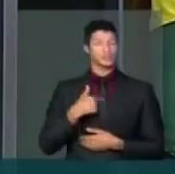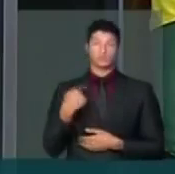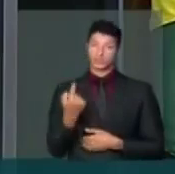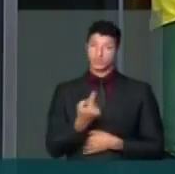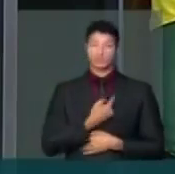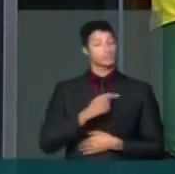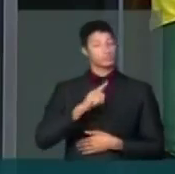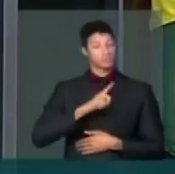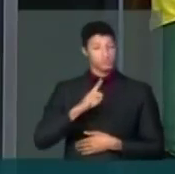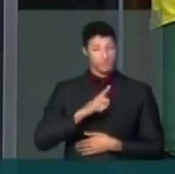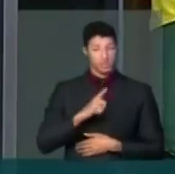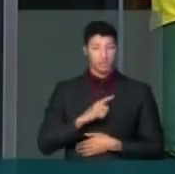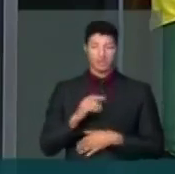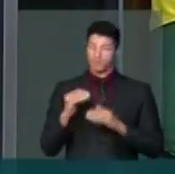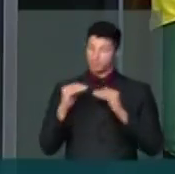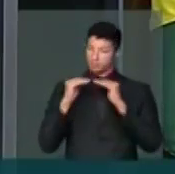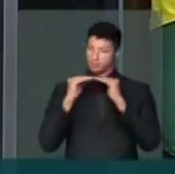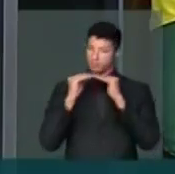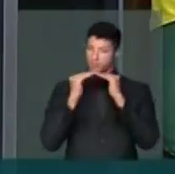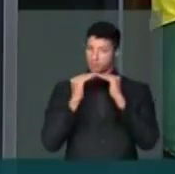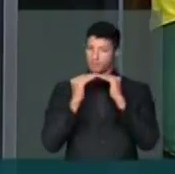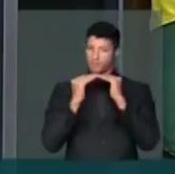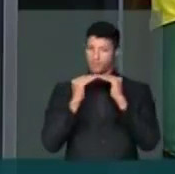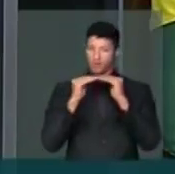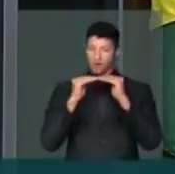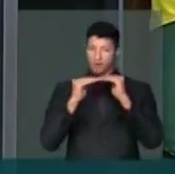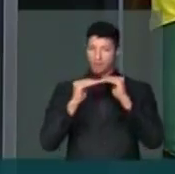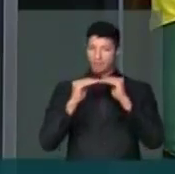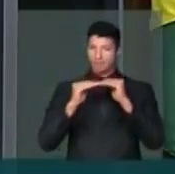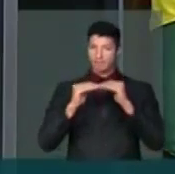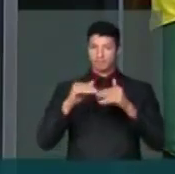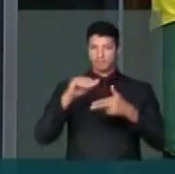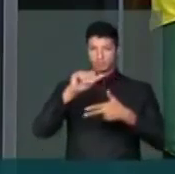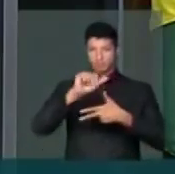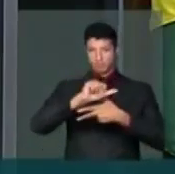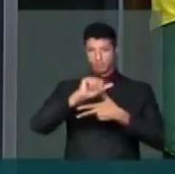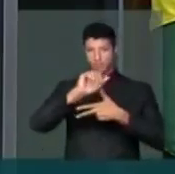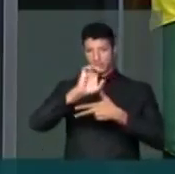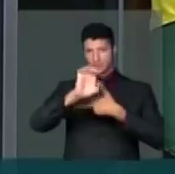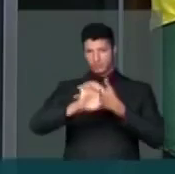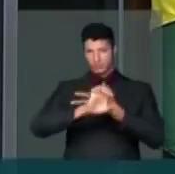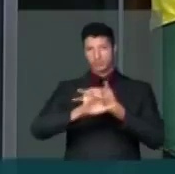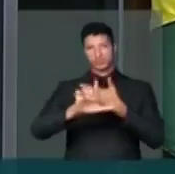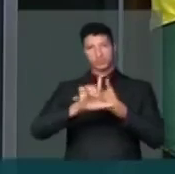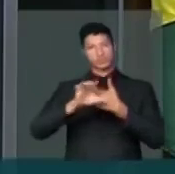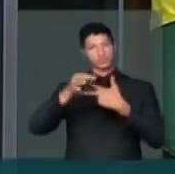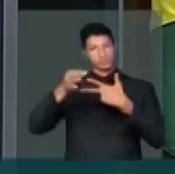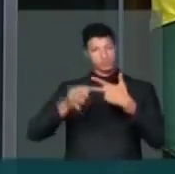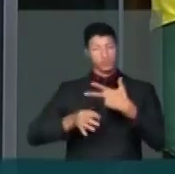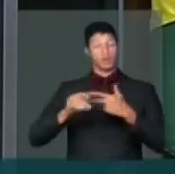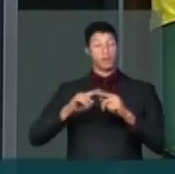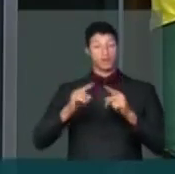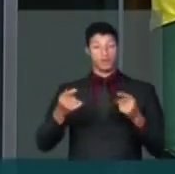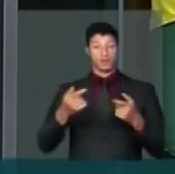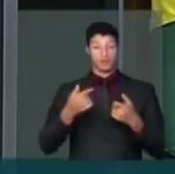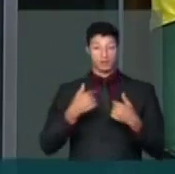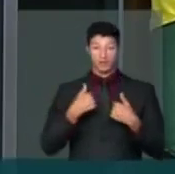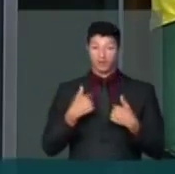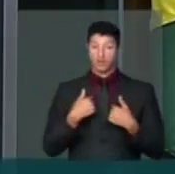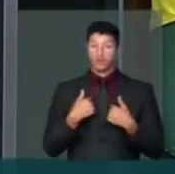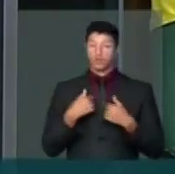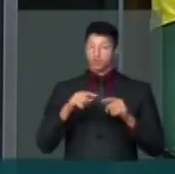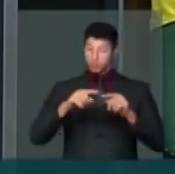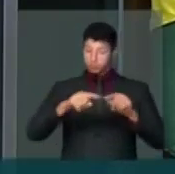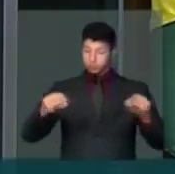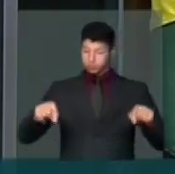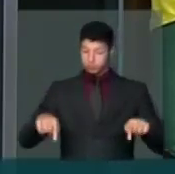gente tenha harmonia entre poderes. No entanto, eu, numa